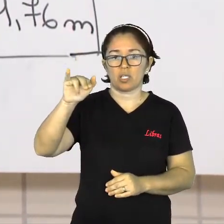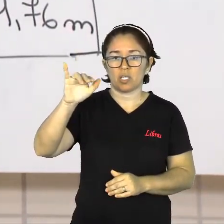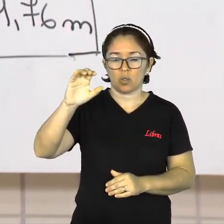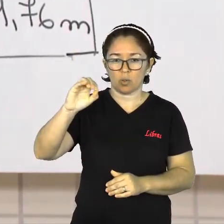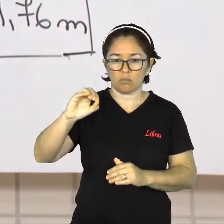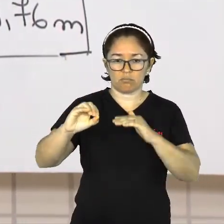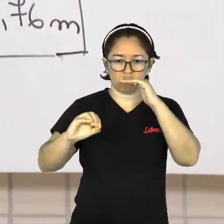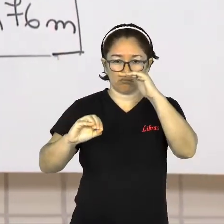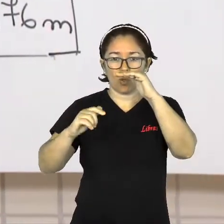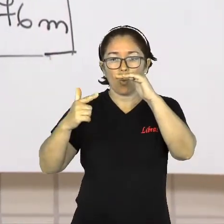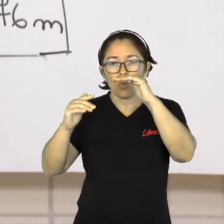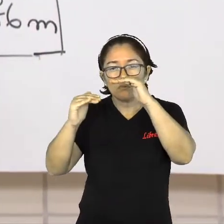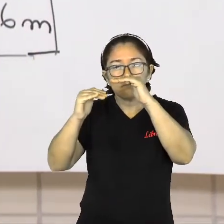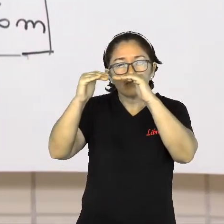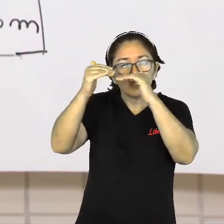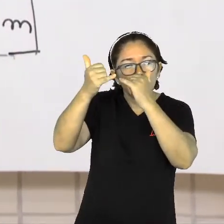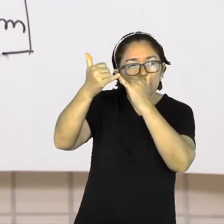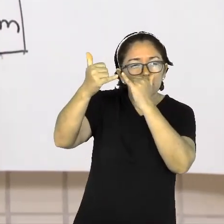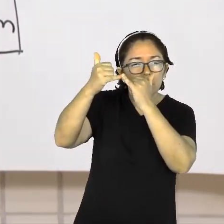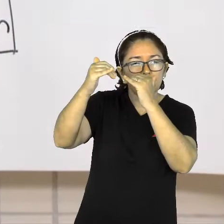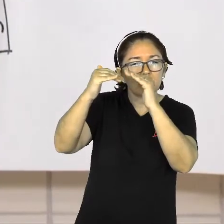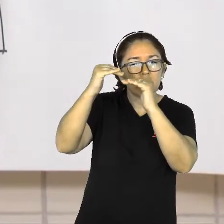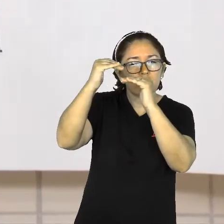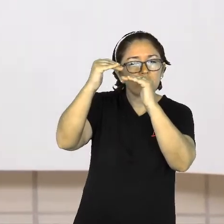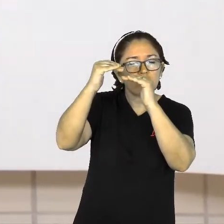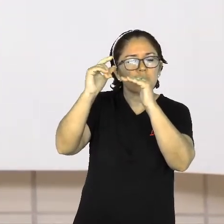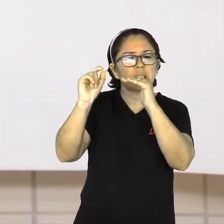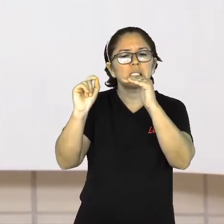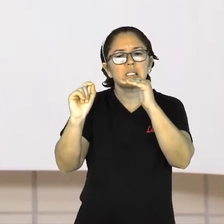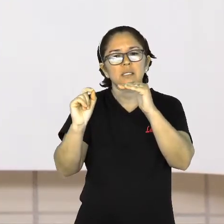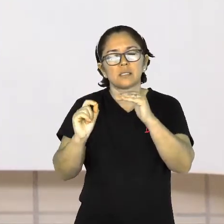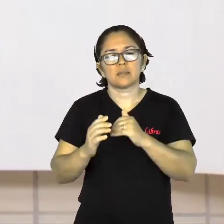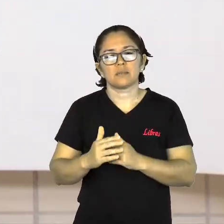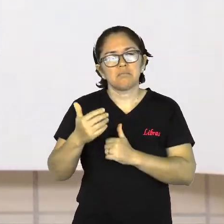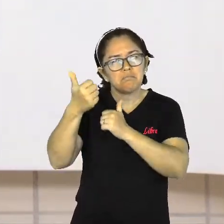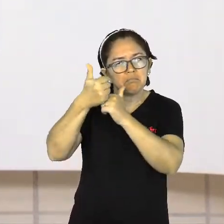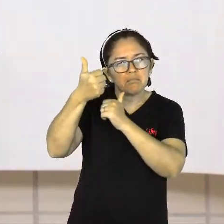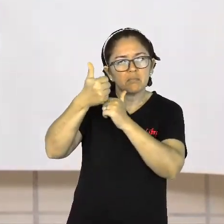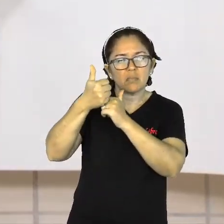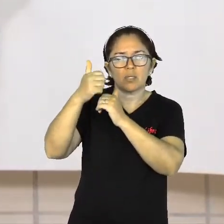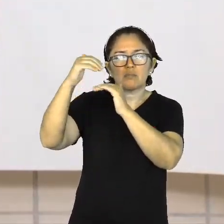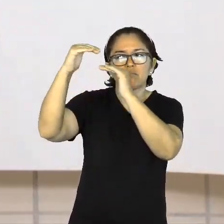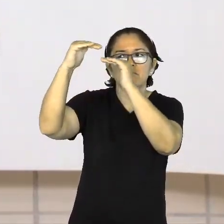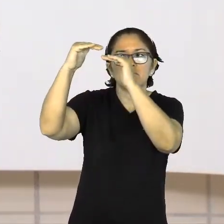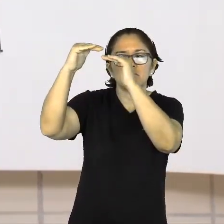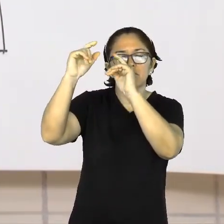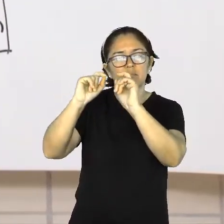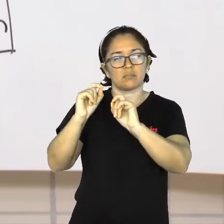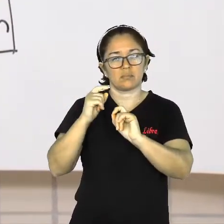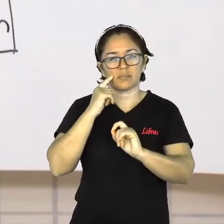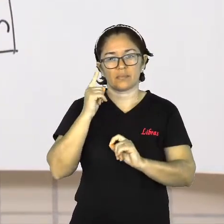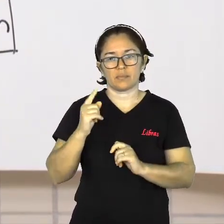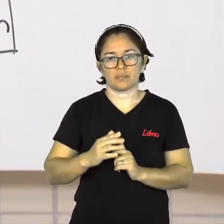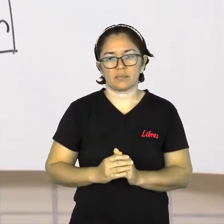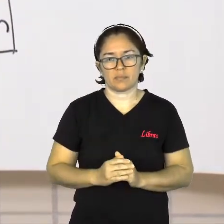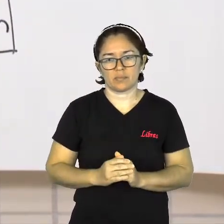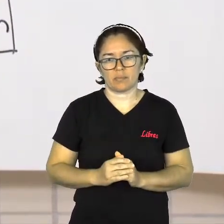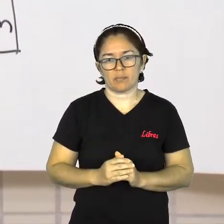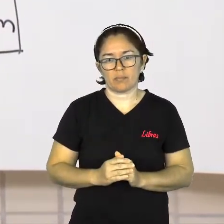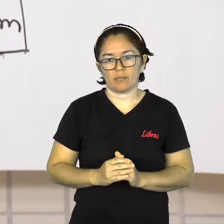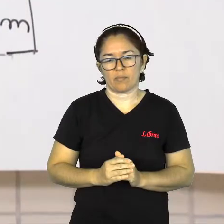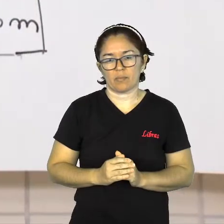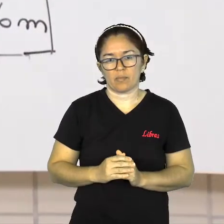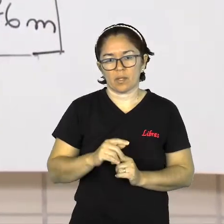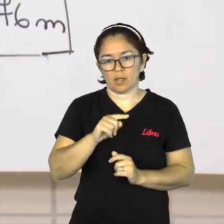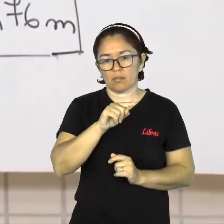Então, ó, eu já eliminei aqui o Eugênio, já tirei o Bruno, tá? Esse aqui era o maior e esse é o